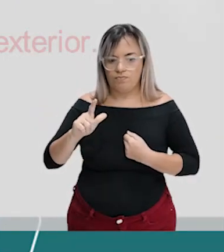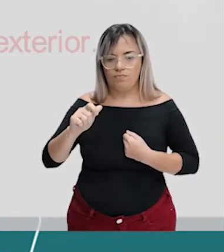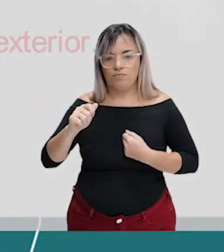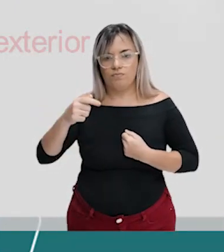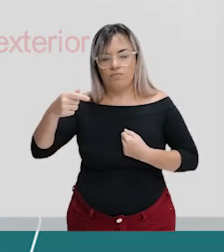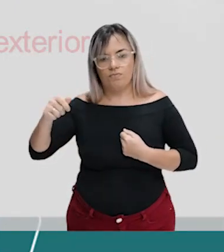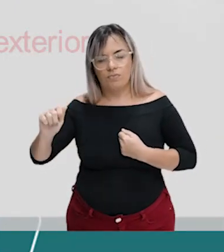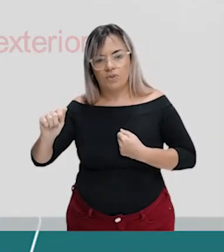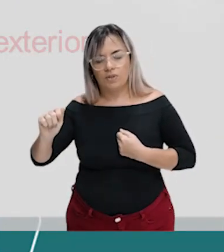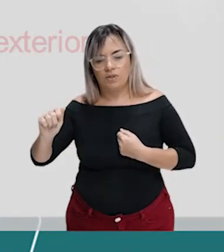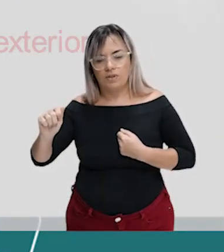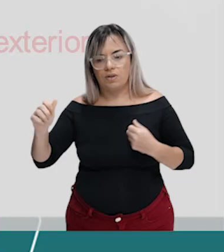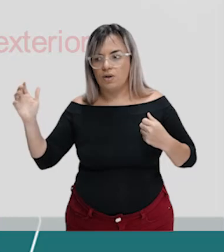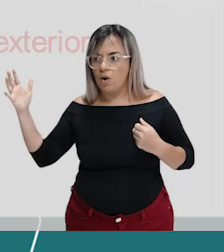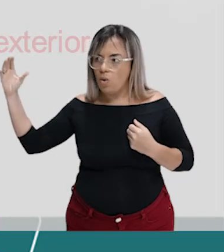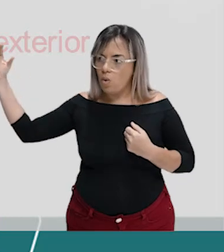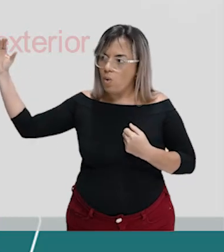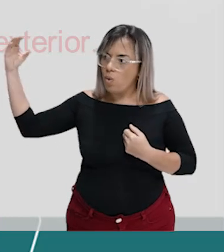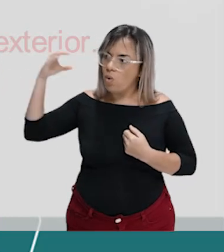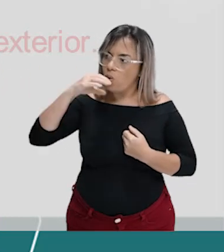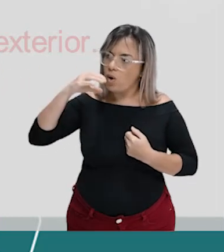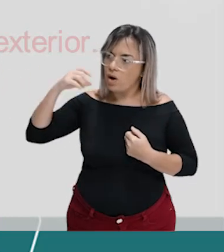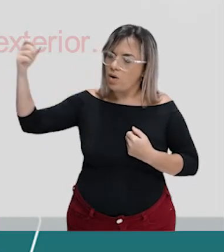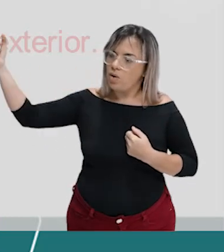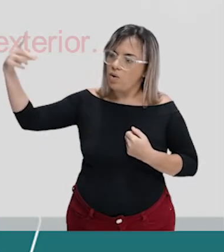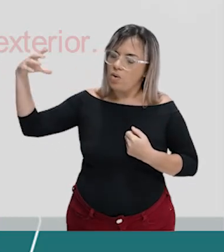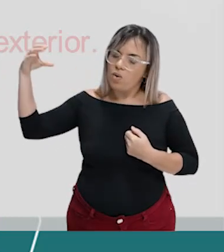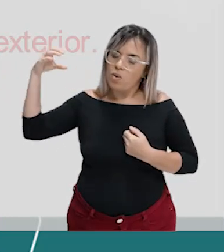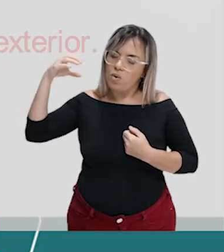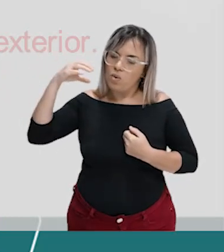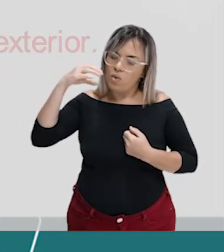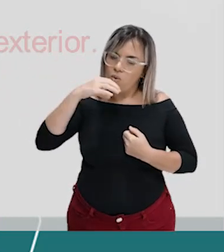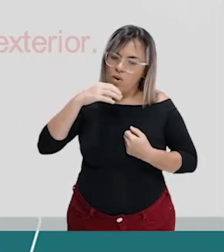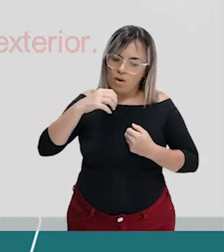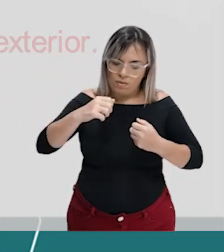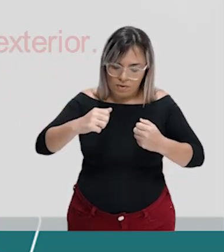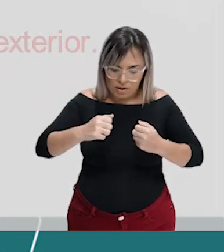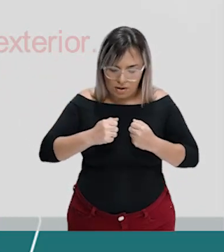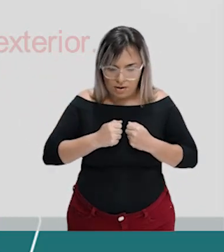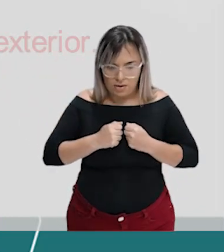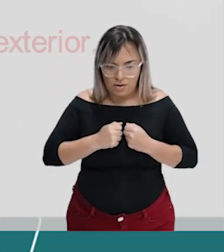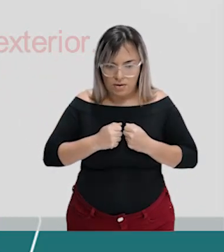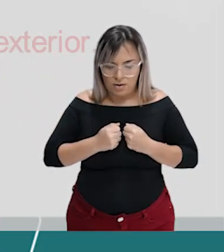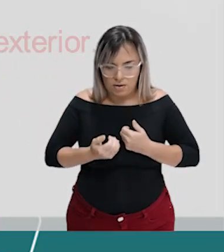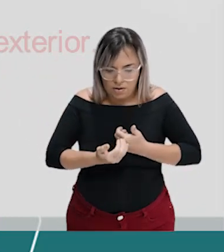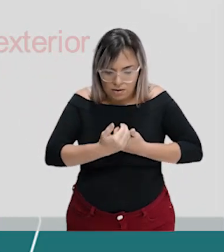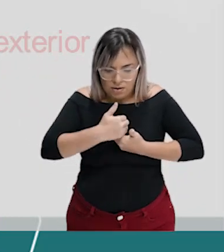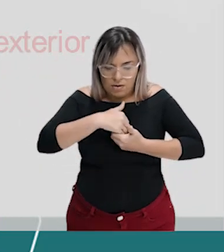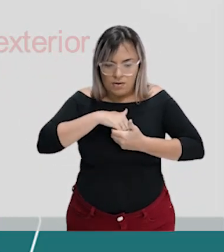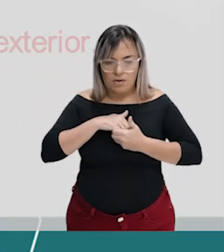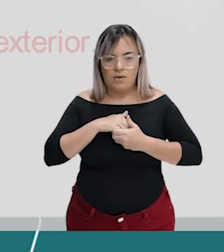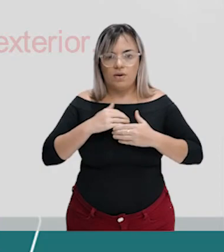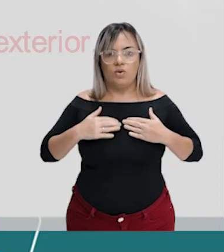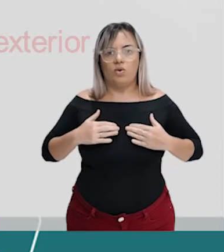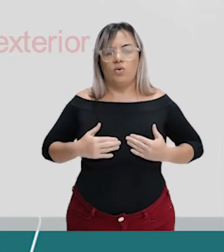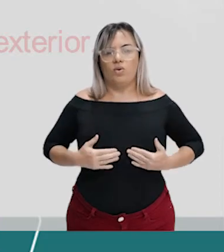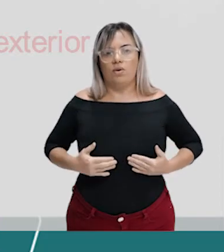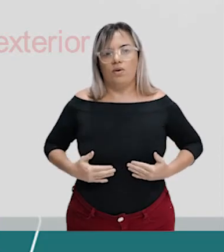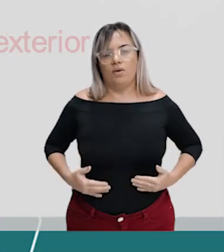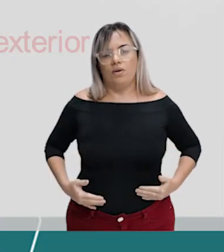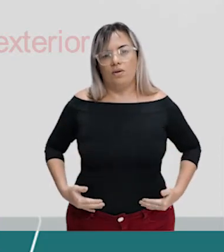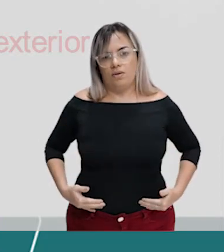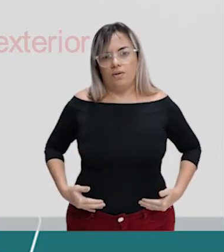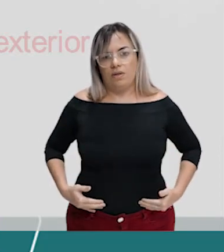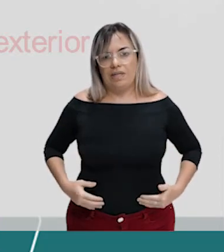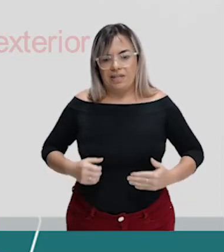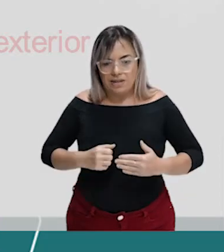exterior. Ou seja, ele vai ser uma forma de bloquear, né, essa perda de calor para o